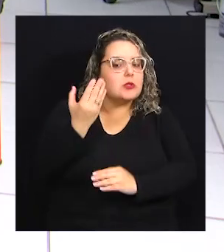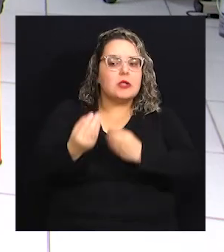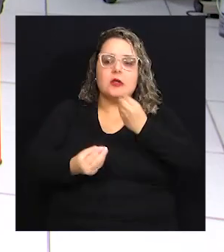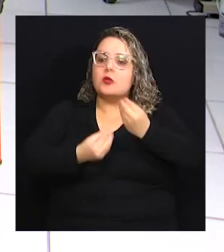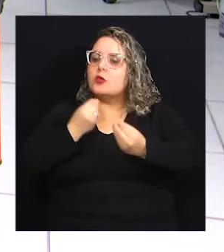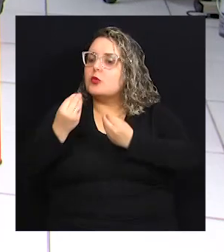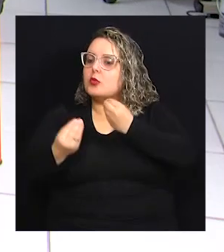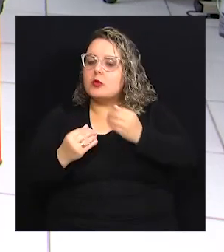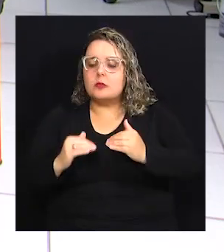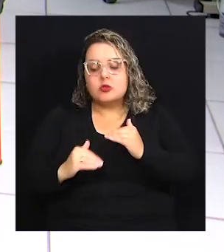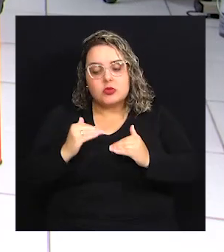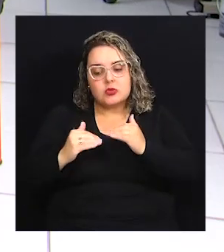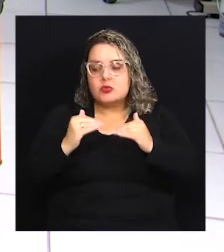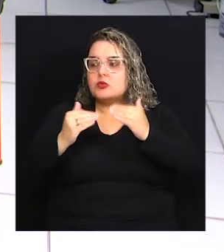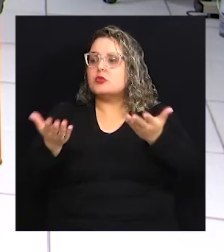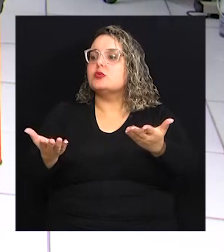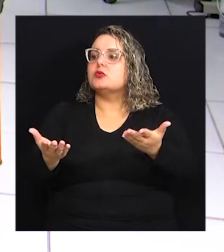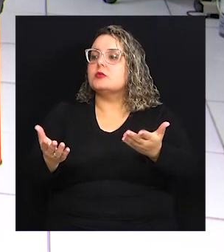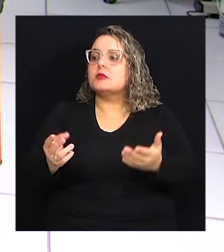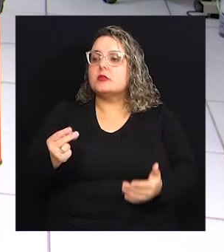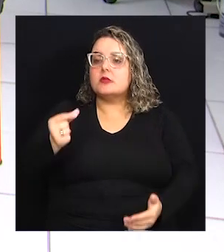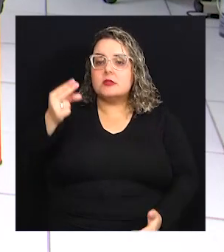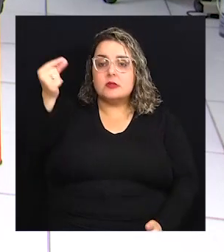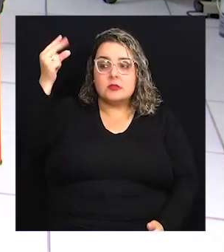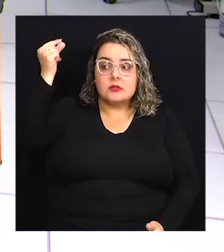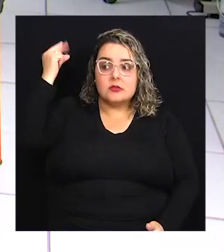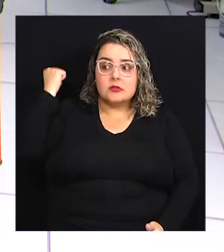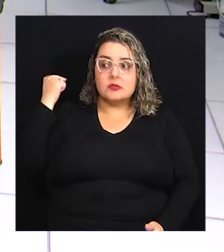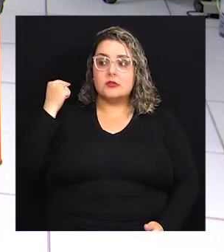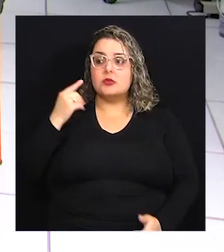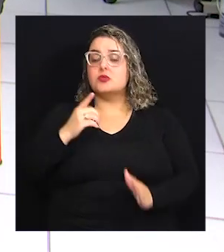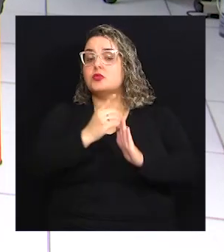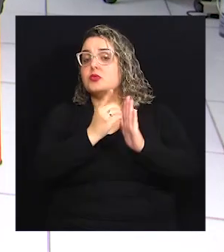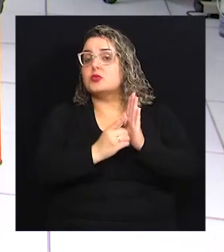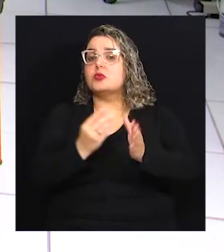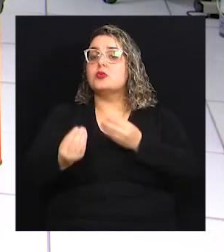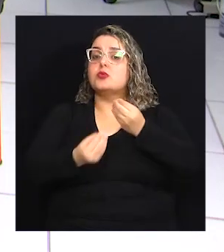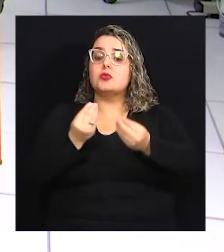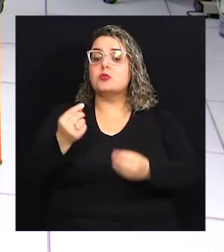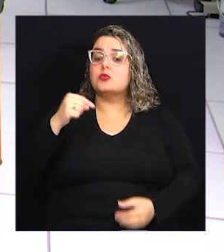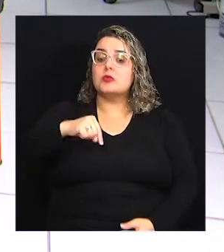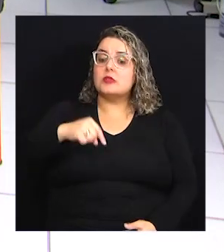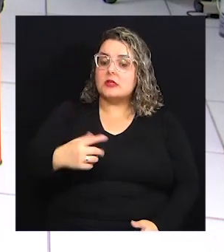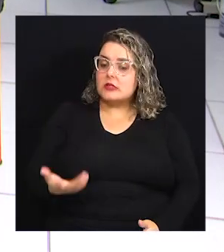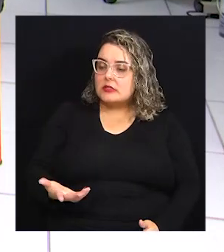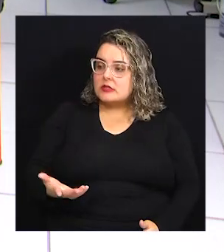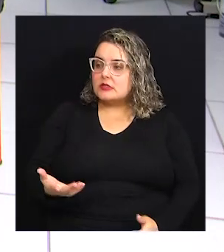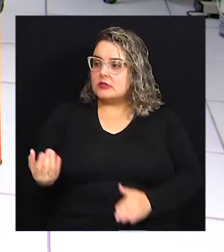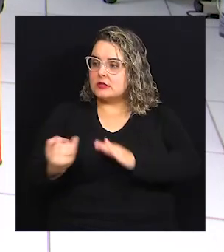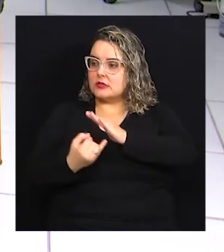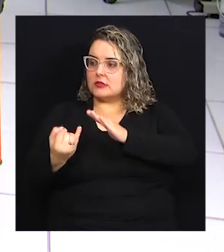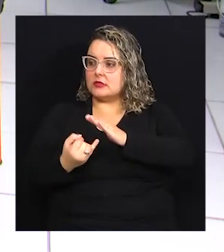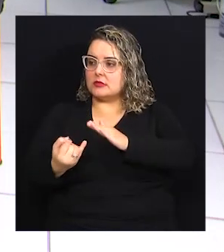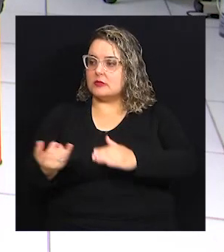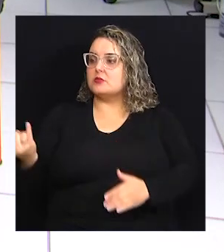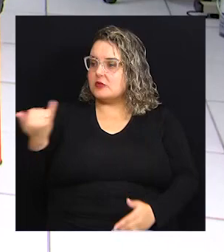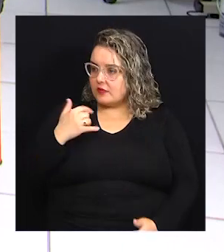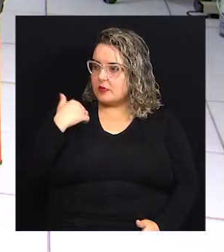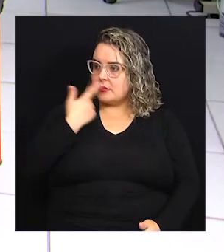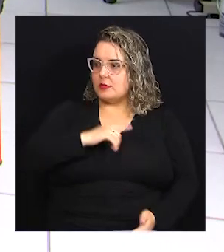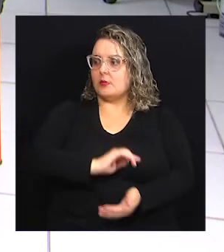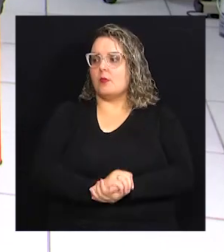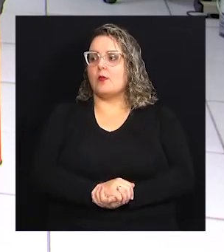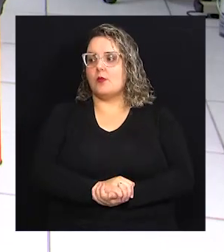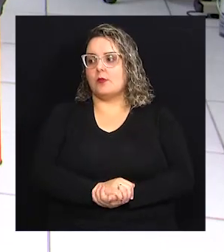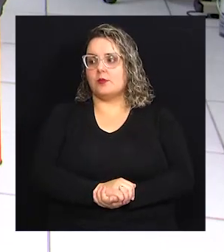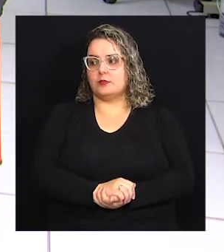Como foi o surgimento, essa sementinha que surgiu lá em outra década? Como foi o surgimento daqui dessa instituição para você contar para a